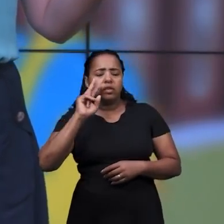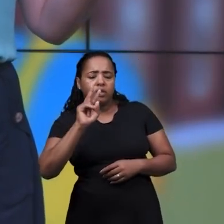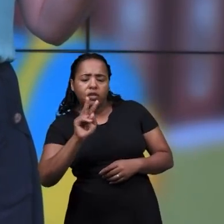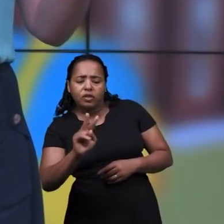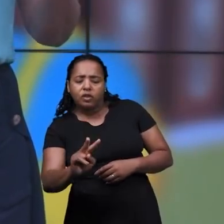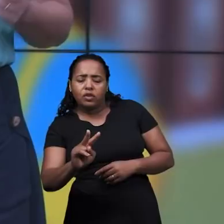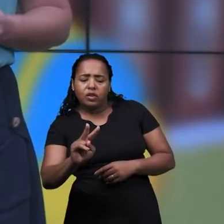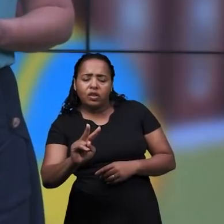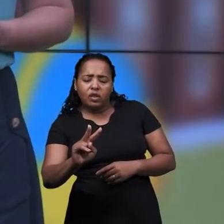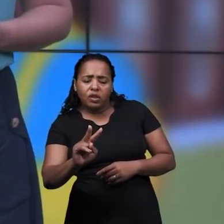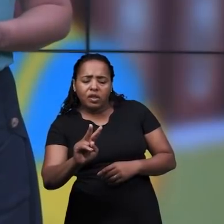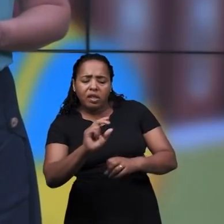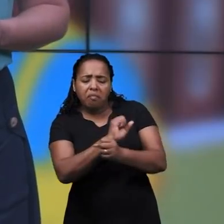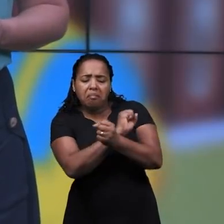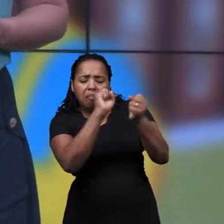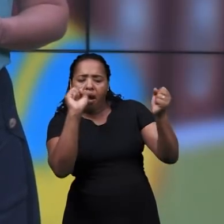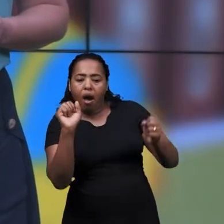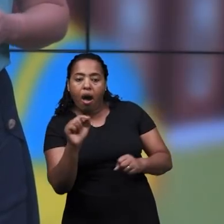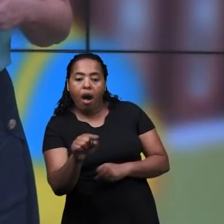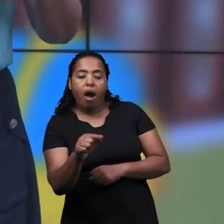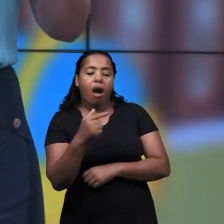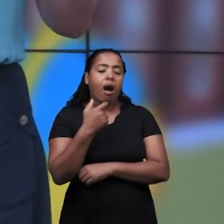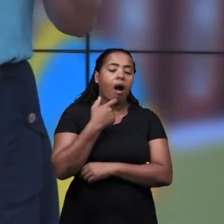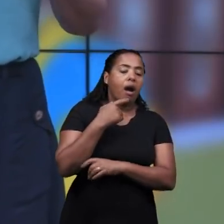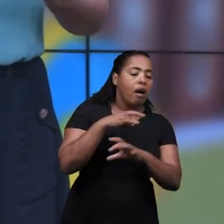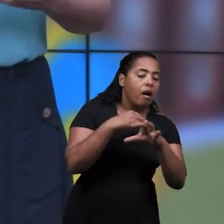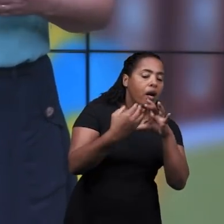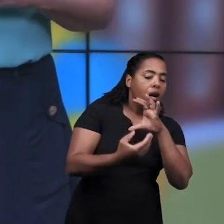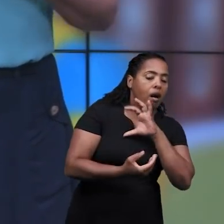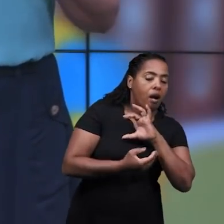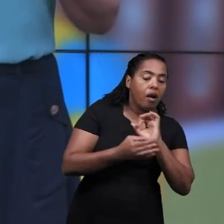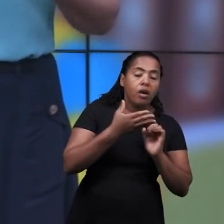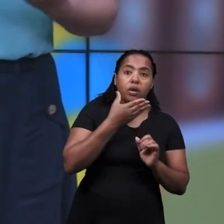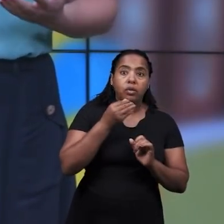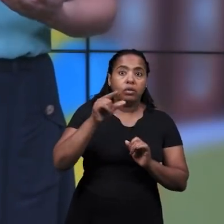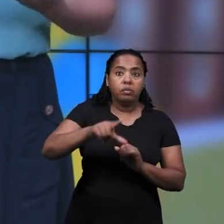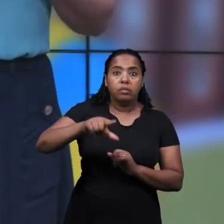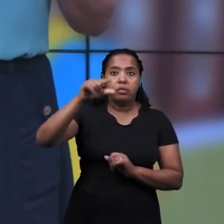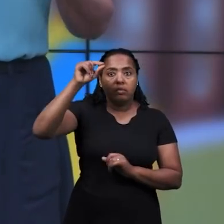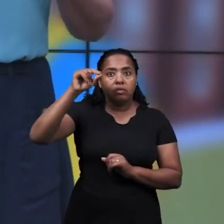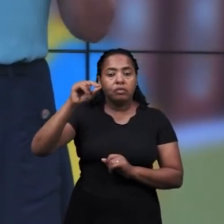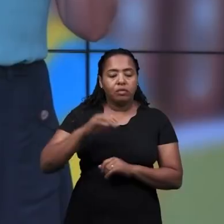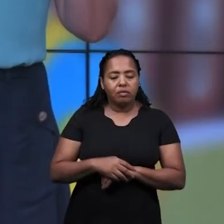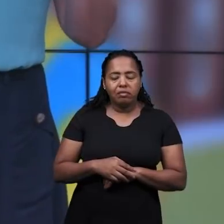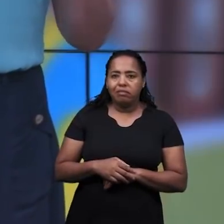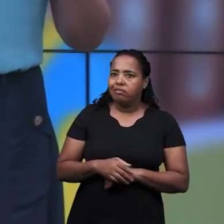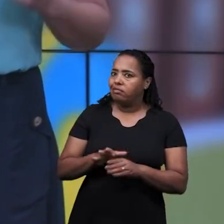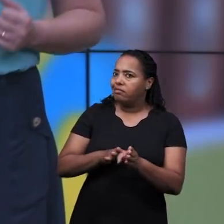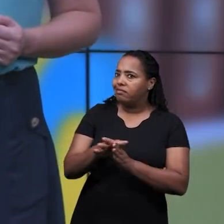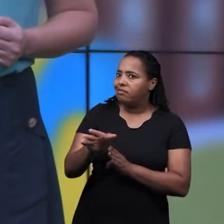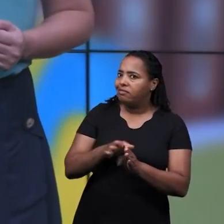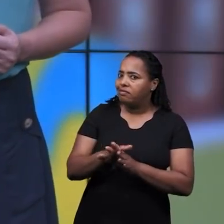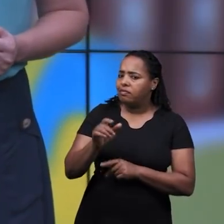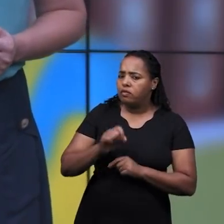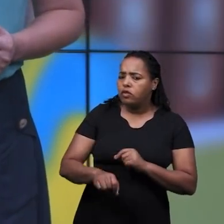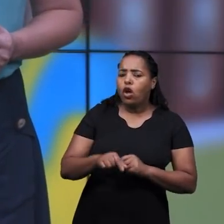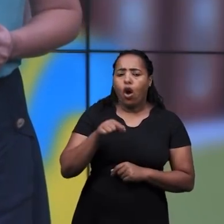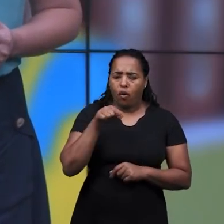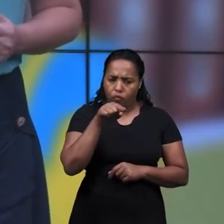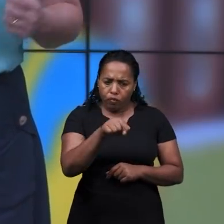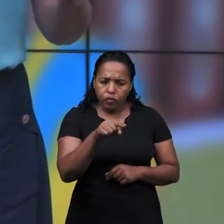as características de um homem separado. E uma dessas orientações foi que Sansão não cortasse o